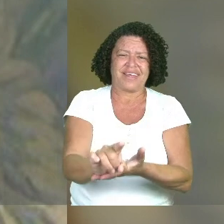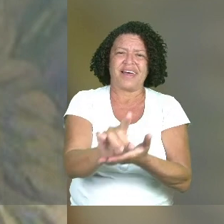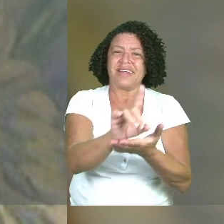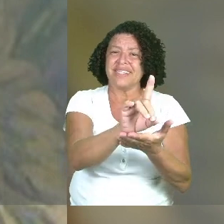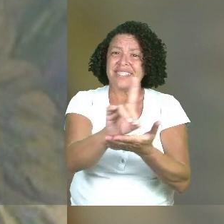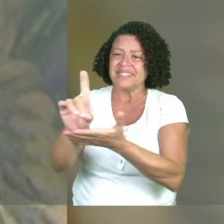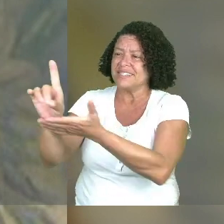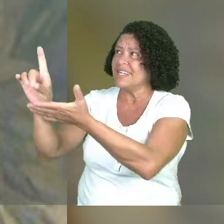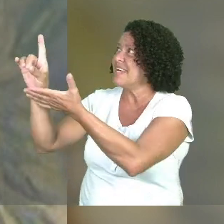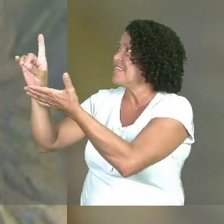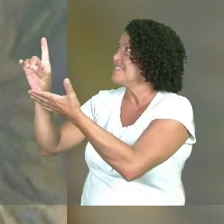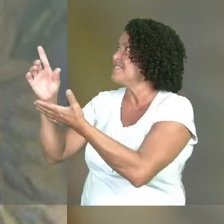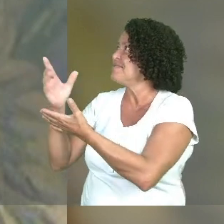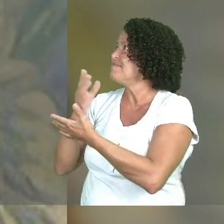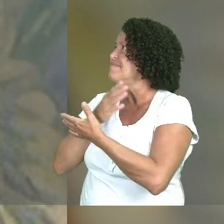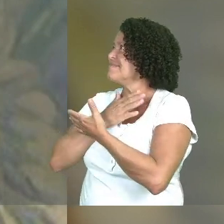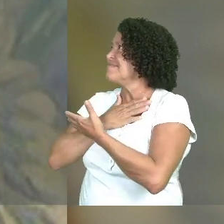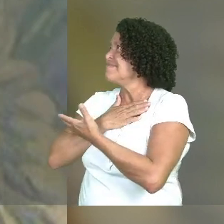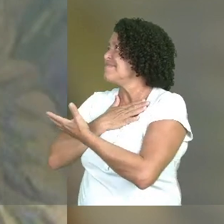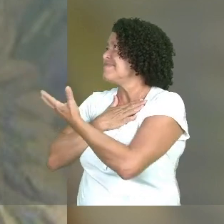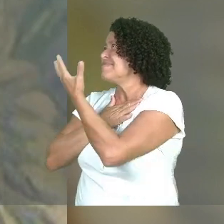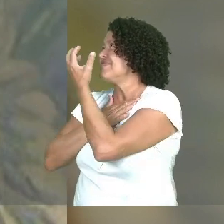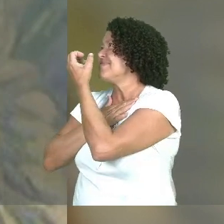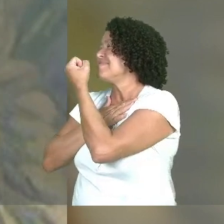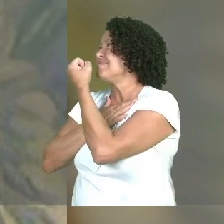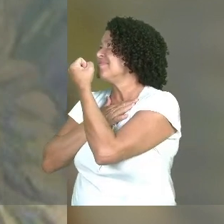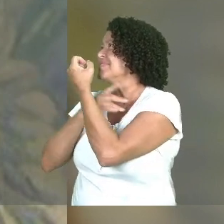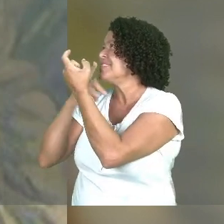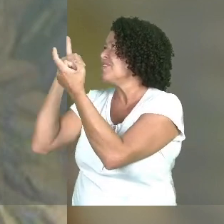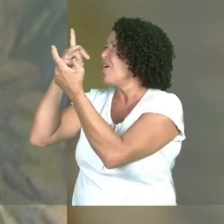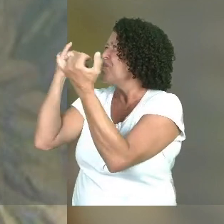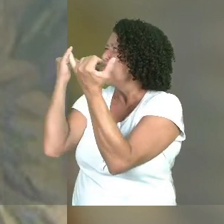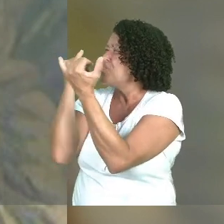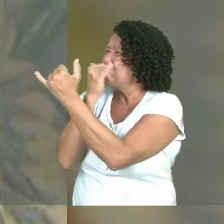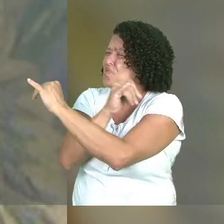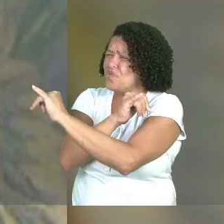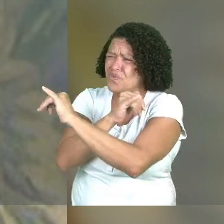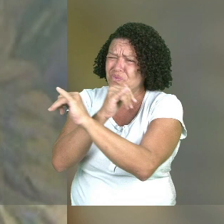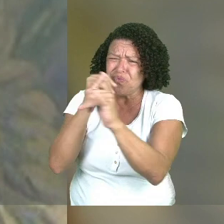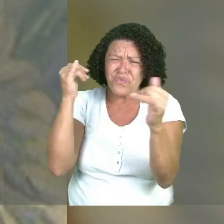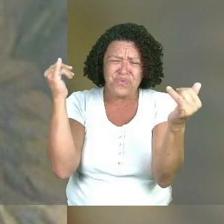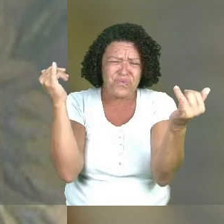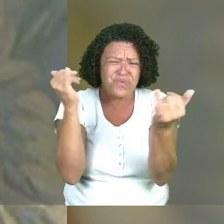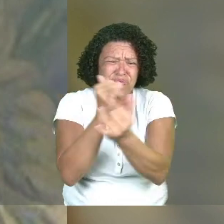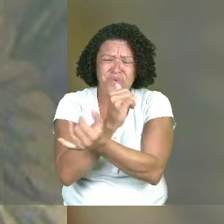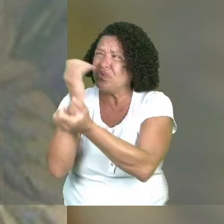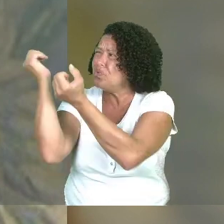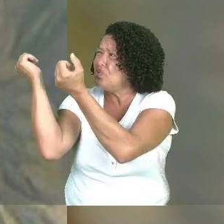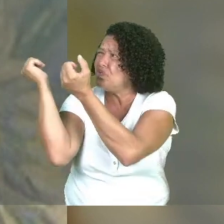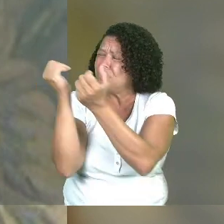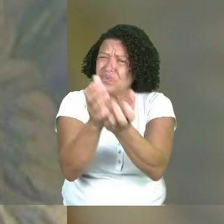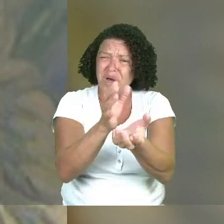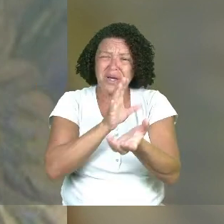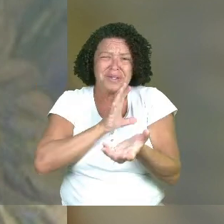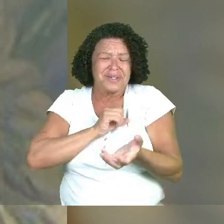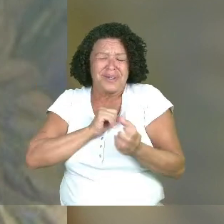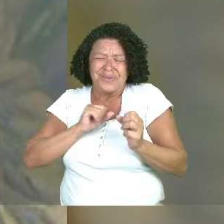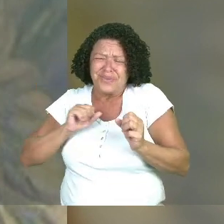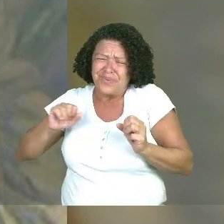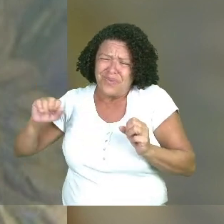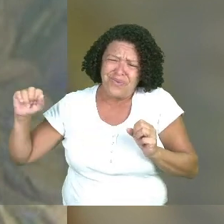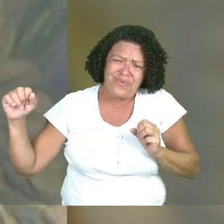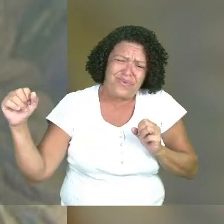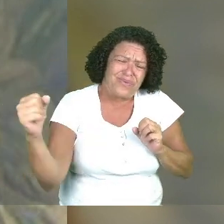Deus, um raio, uma centelha do vosso amor pode abrasar